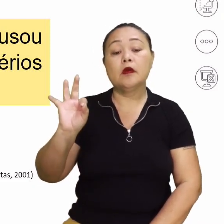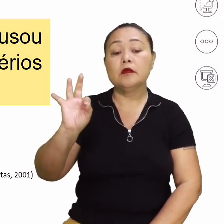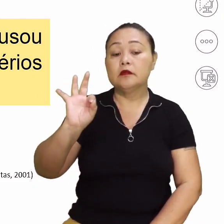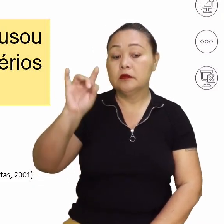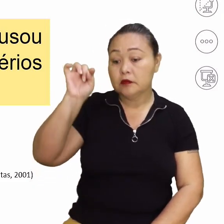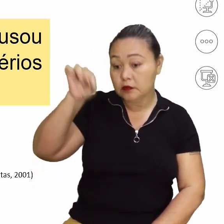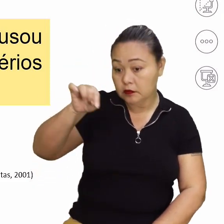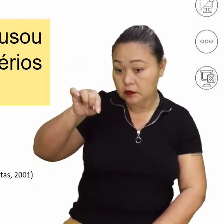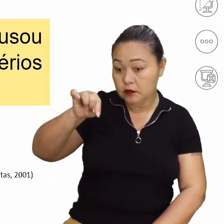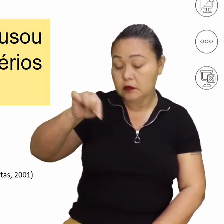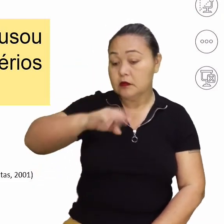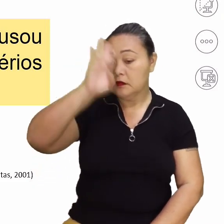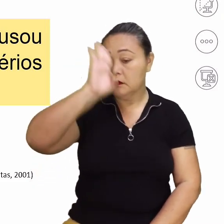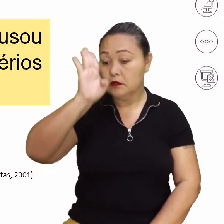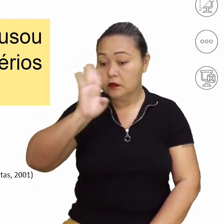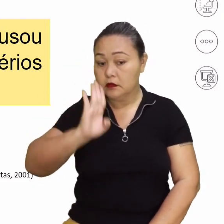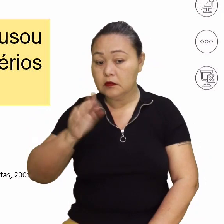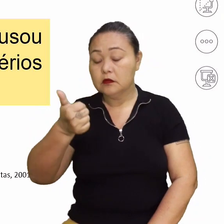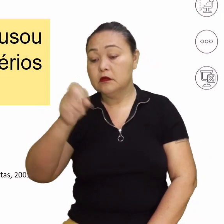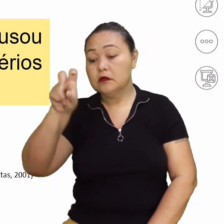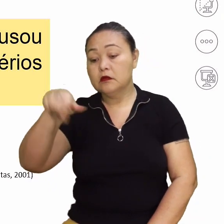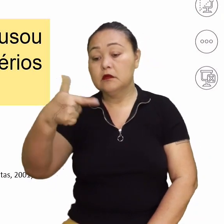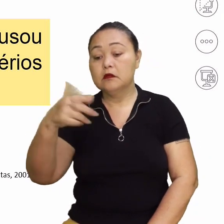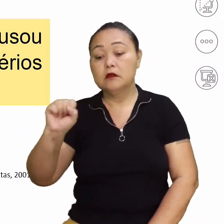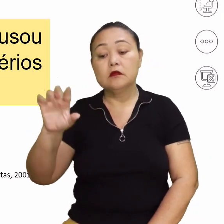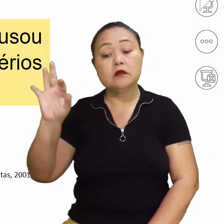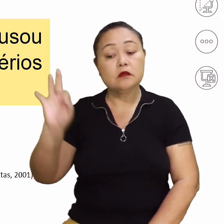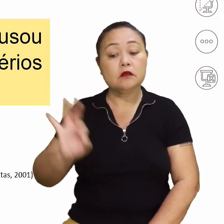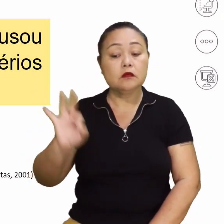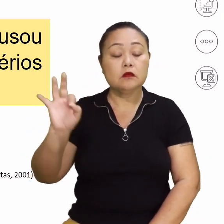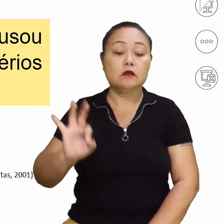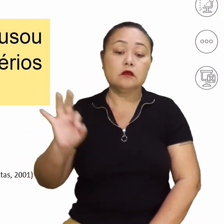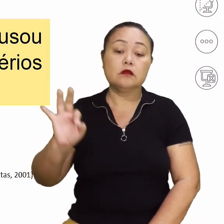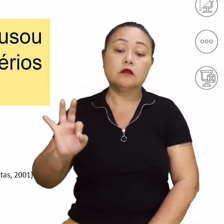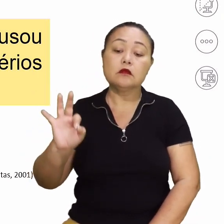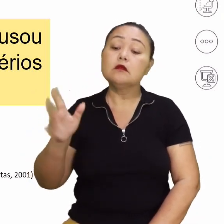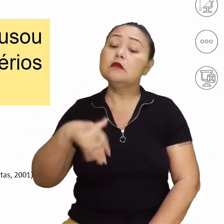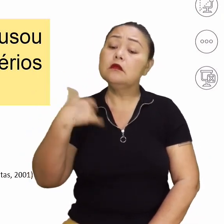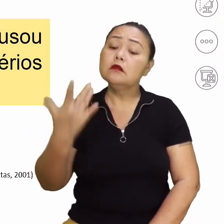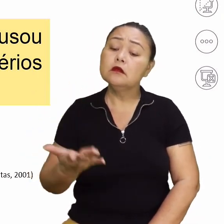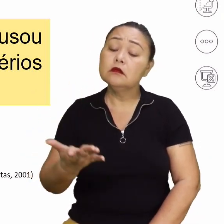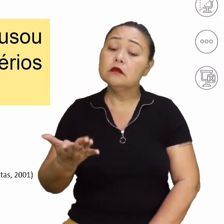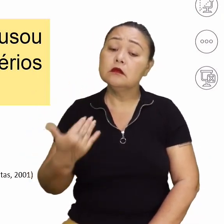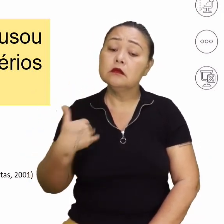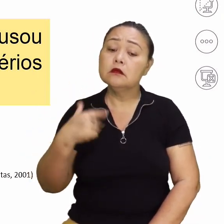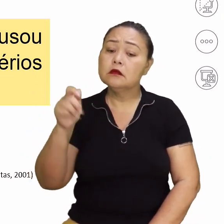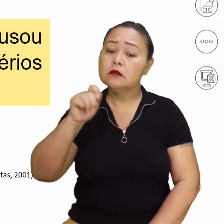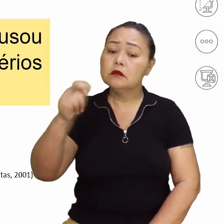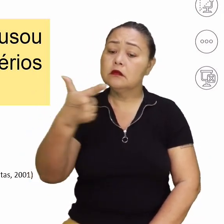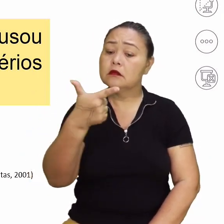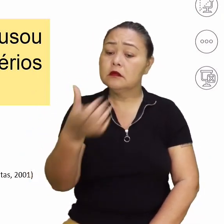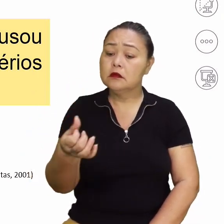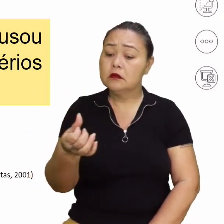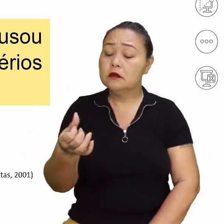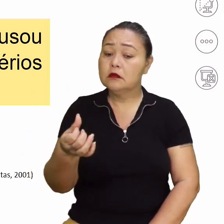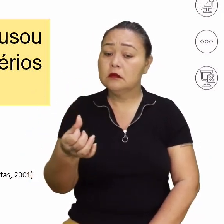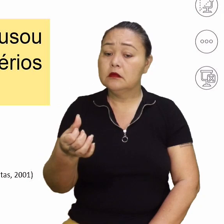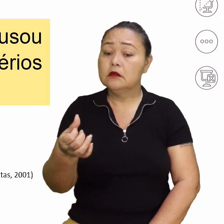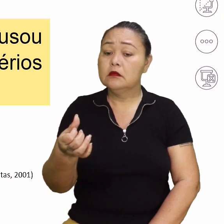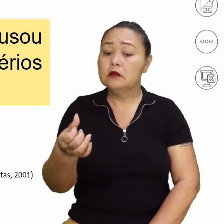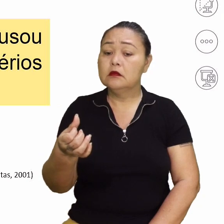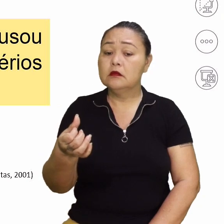Plus quinze por cento 15,28 por cento beleza professor o senhor grifo é o 26